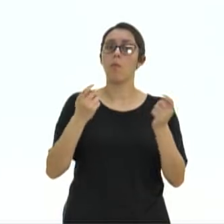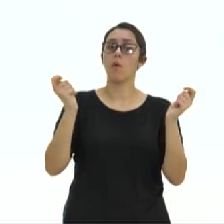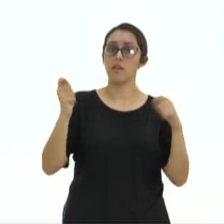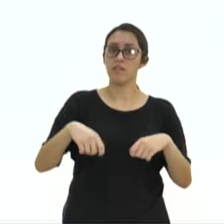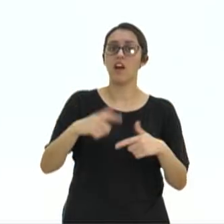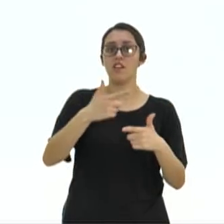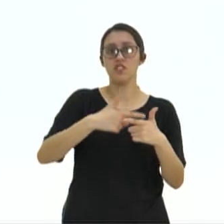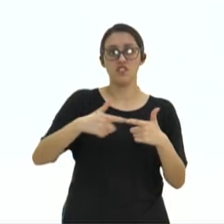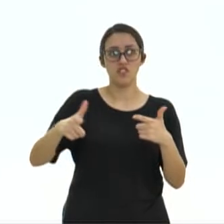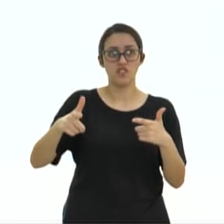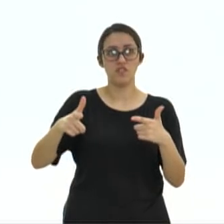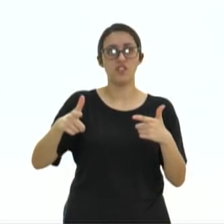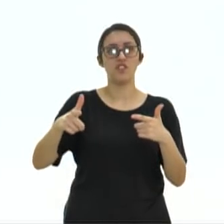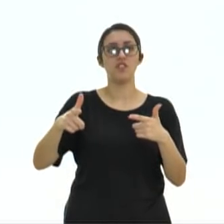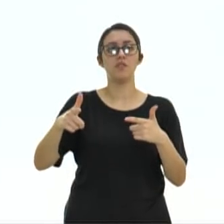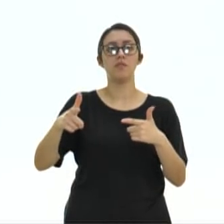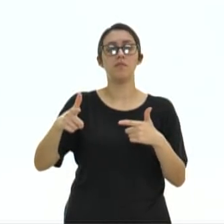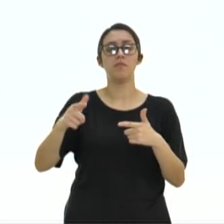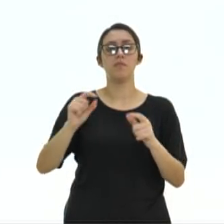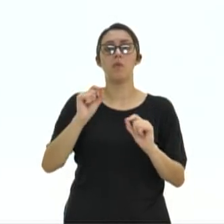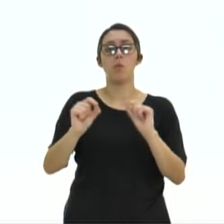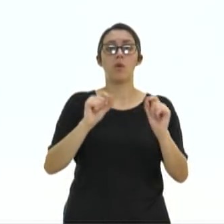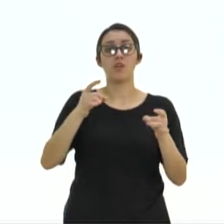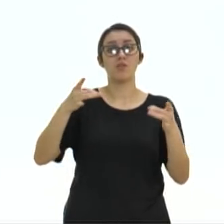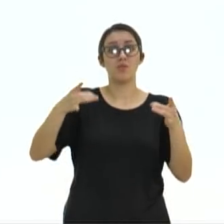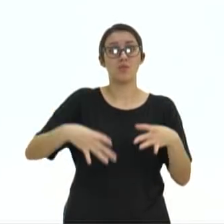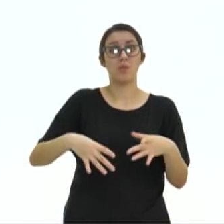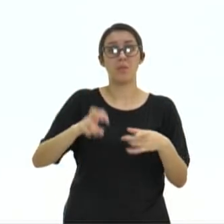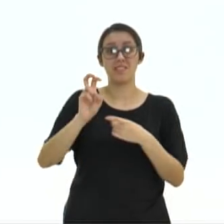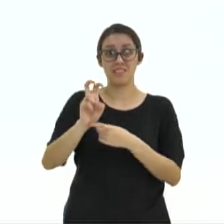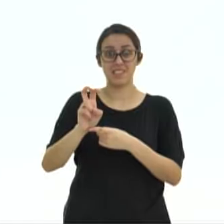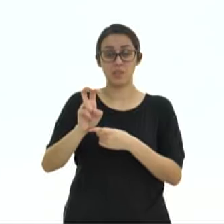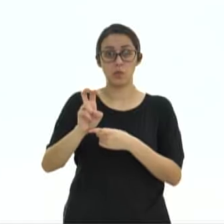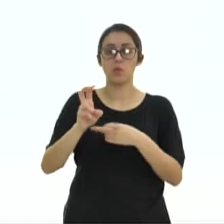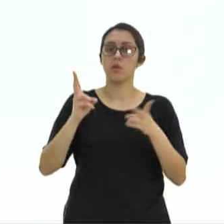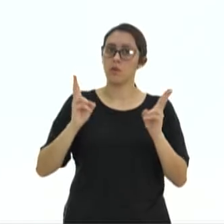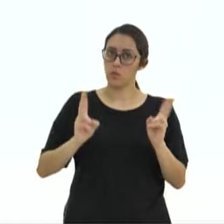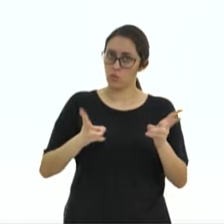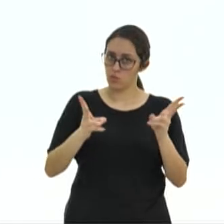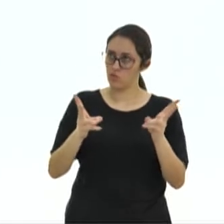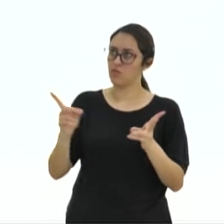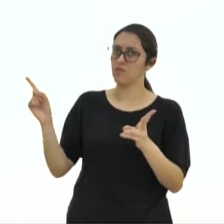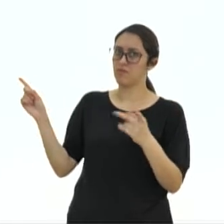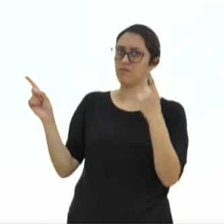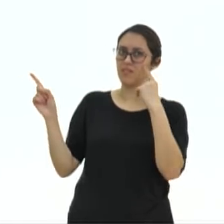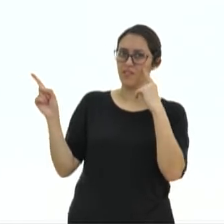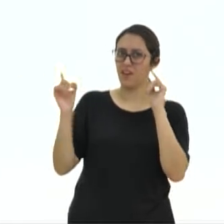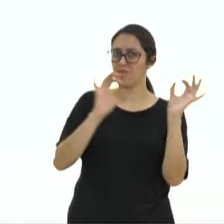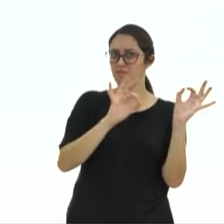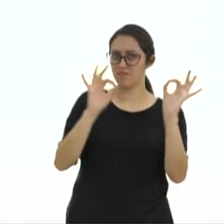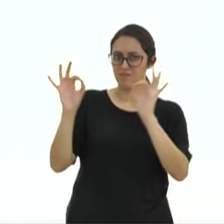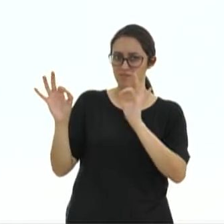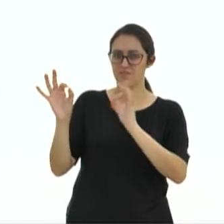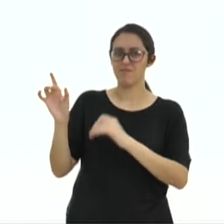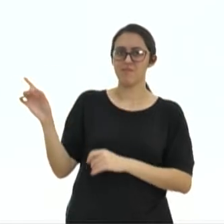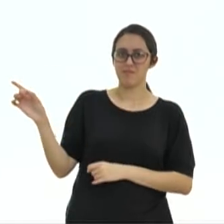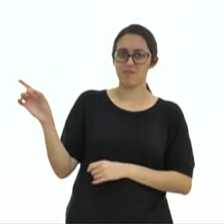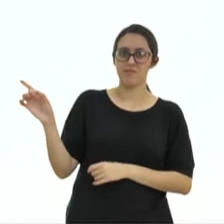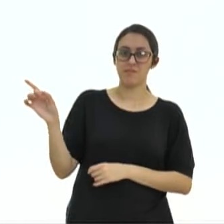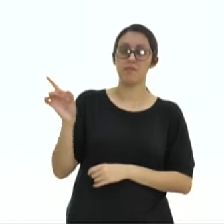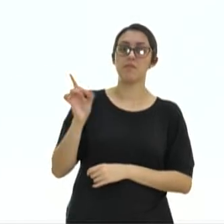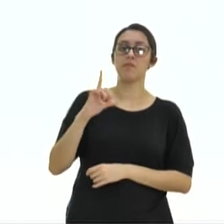25. Deu 5, sobra 5. Continuei agora na casa do centésimo. 5 décimos vira 50